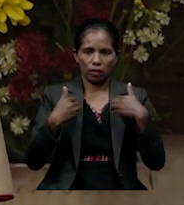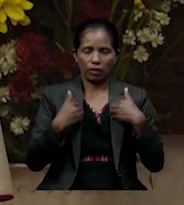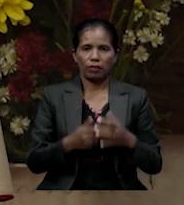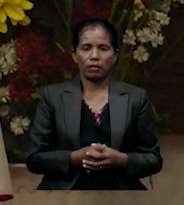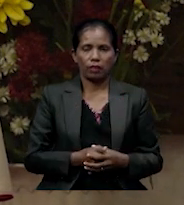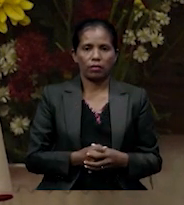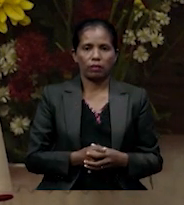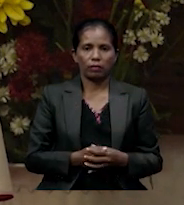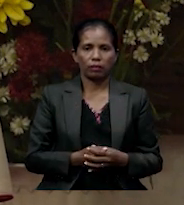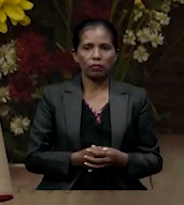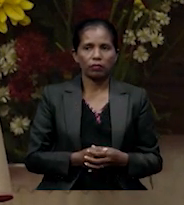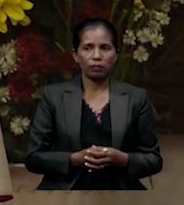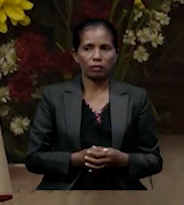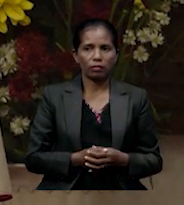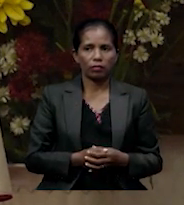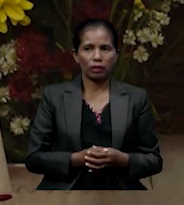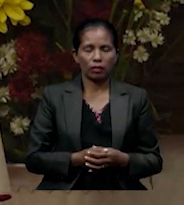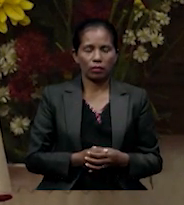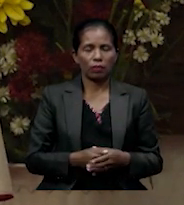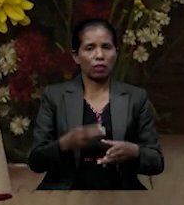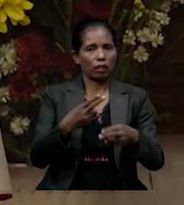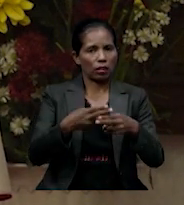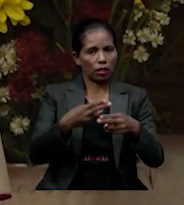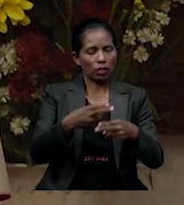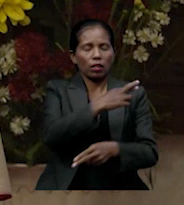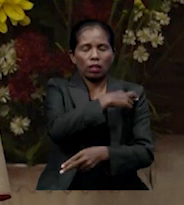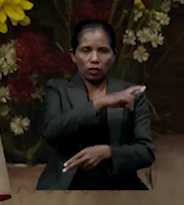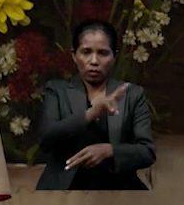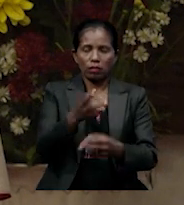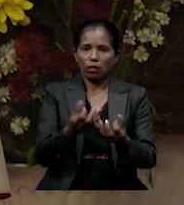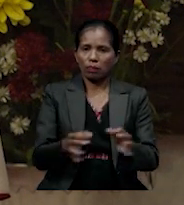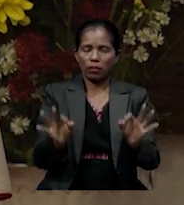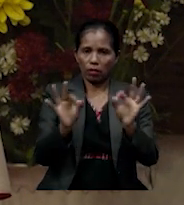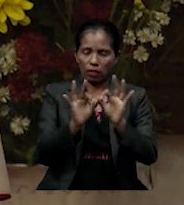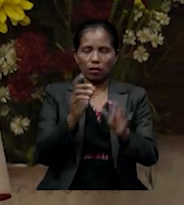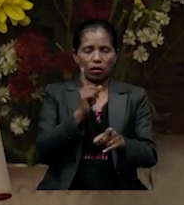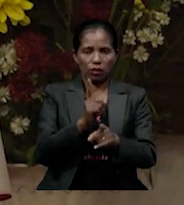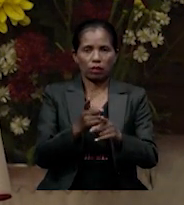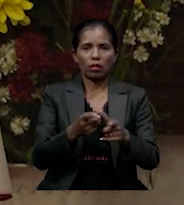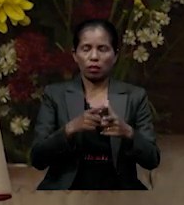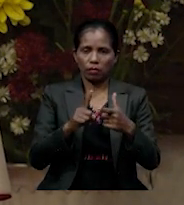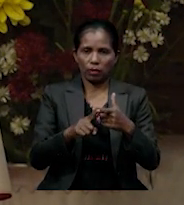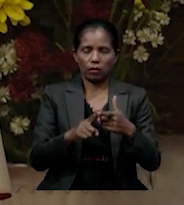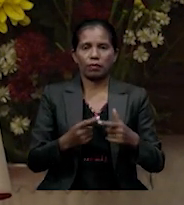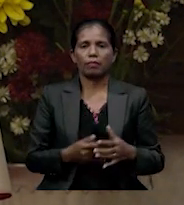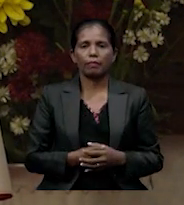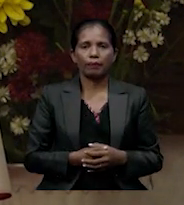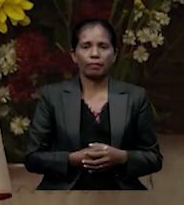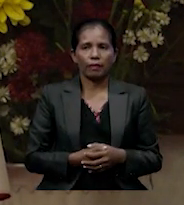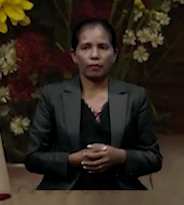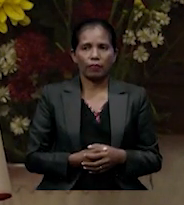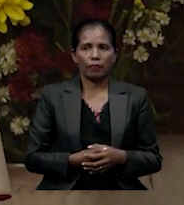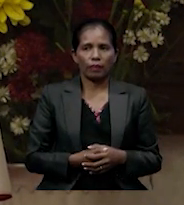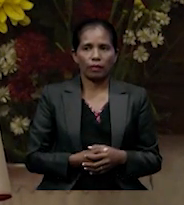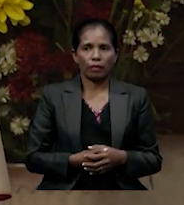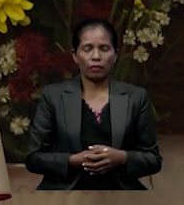ninguém o nome da religião. Isto é muito importante. E depois que cada